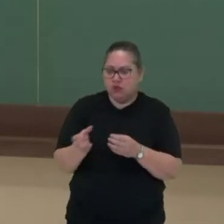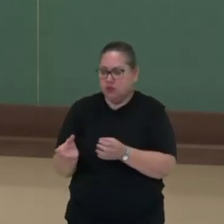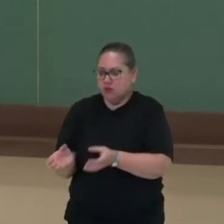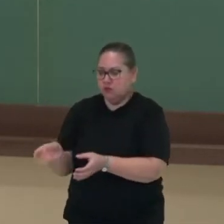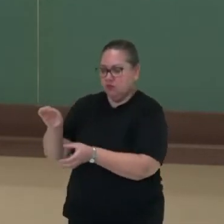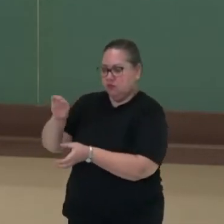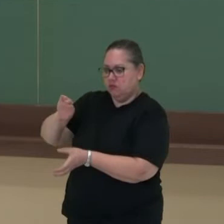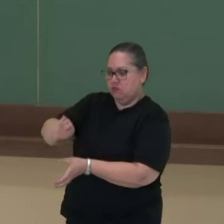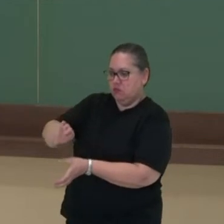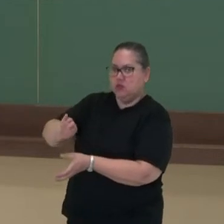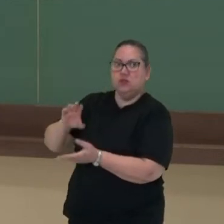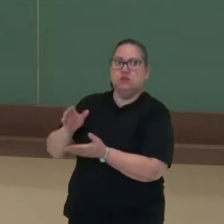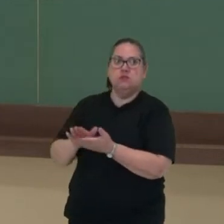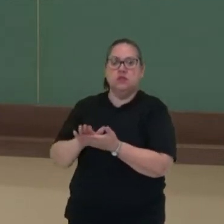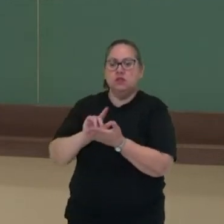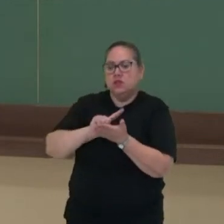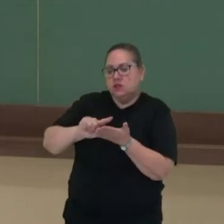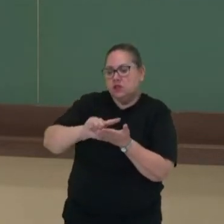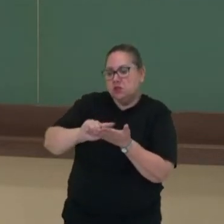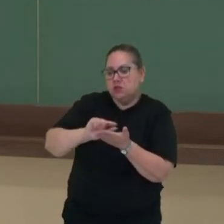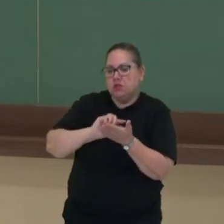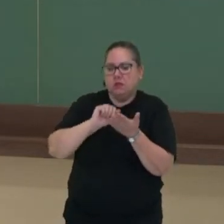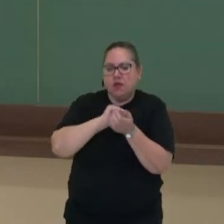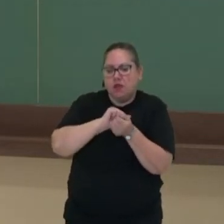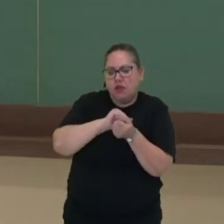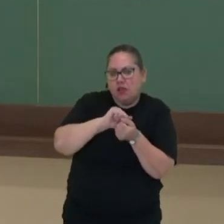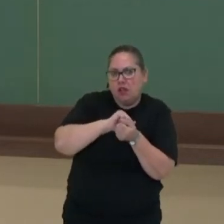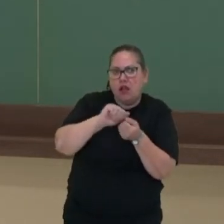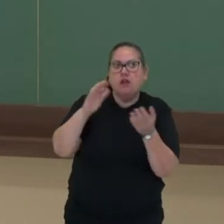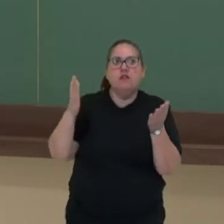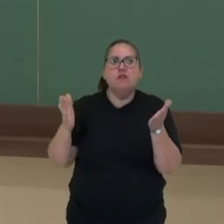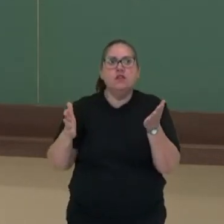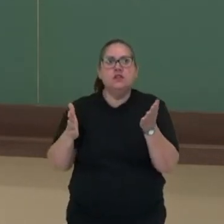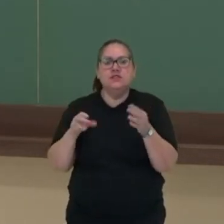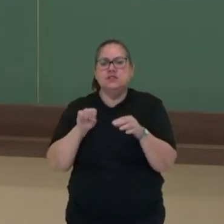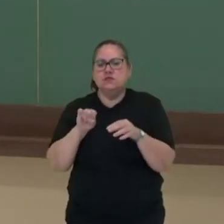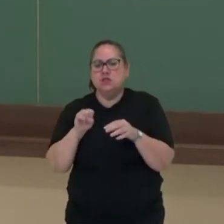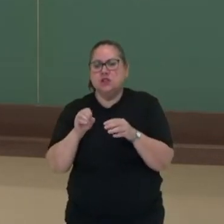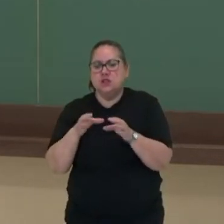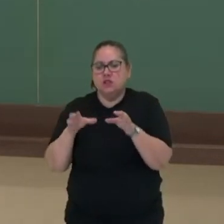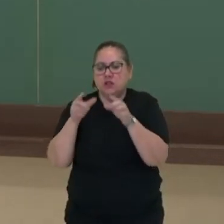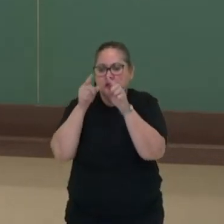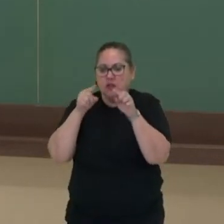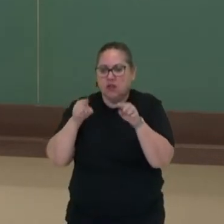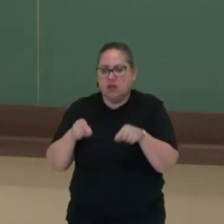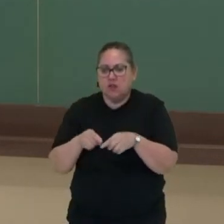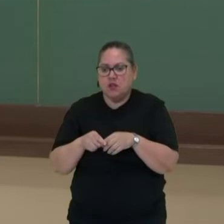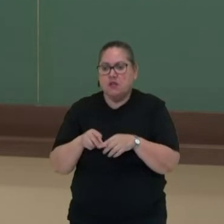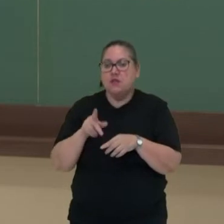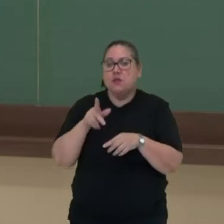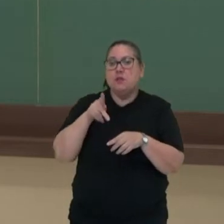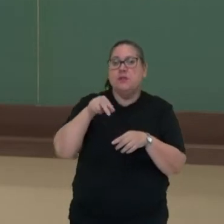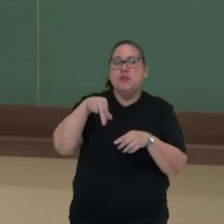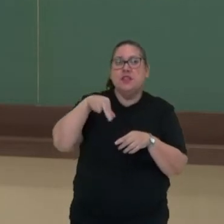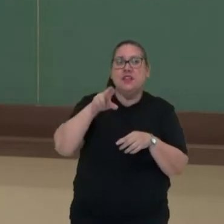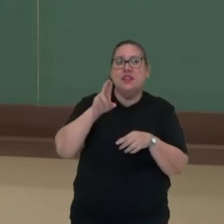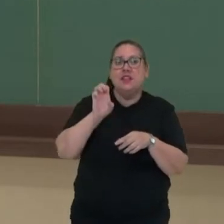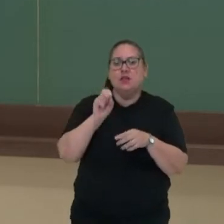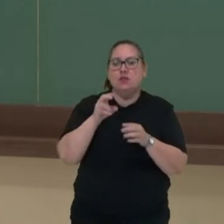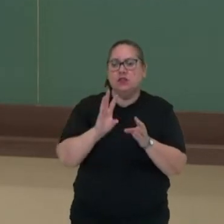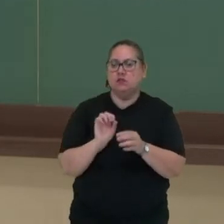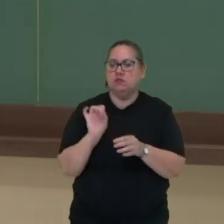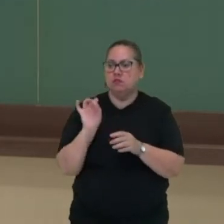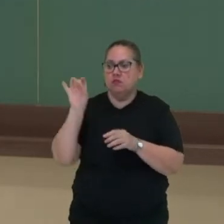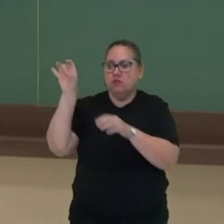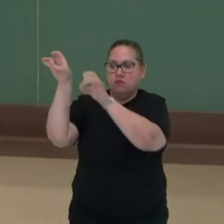Tira lá a aguinha, limpa, lava bonitinho. Se for garrafa, pneu, se for pneu, tenta